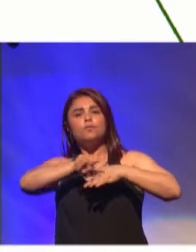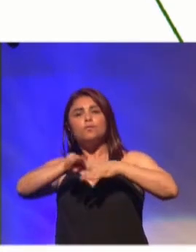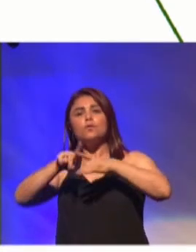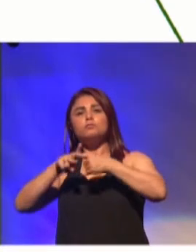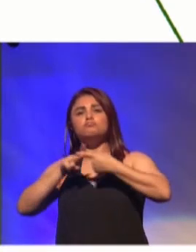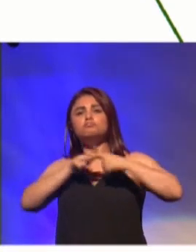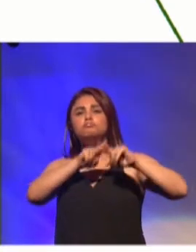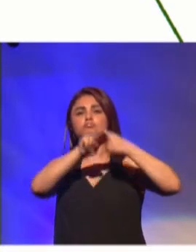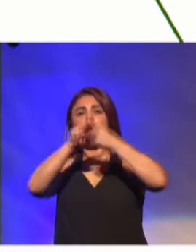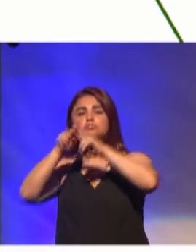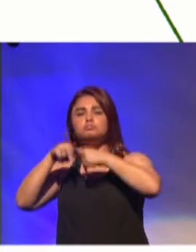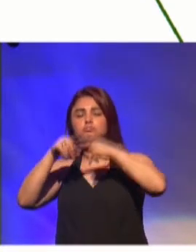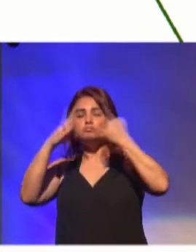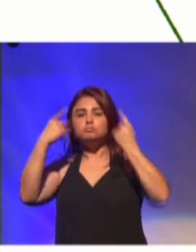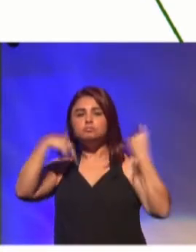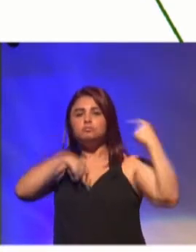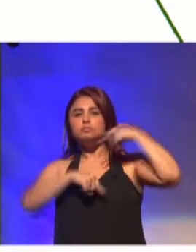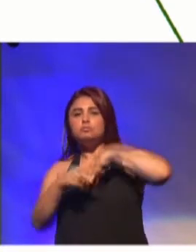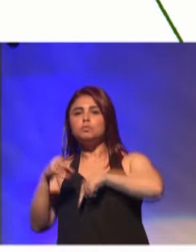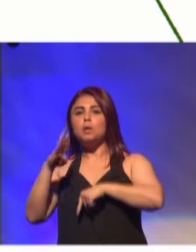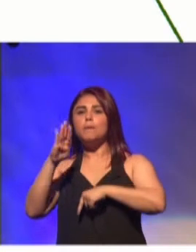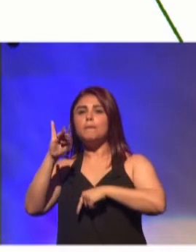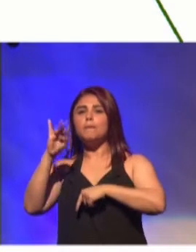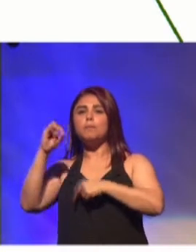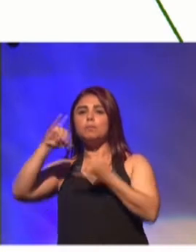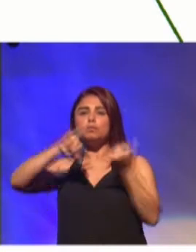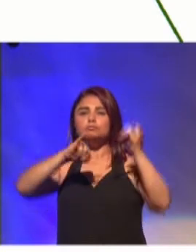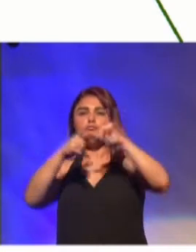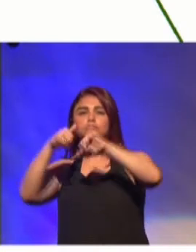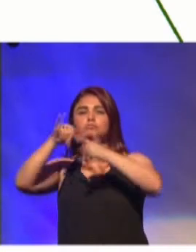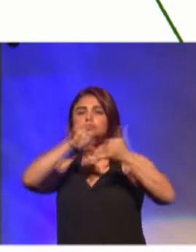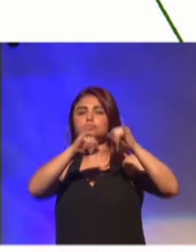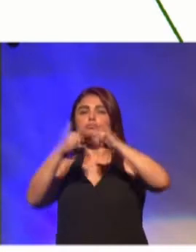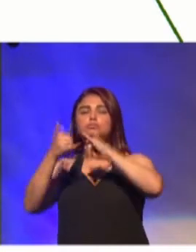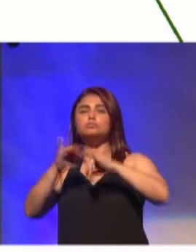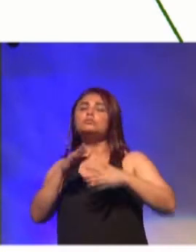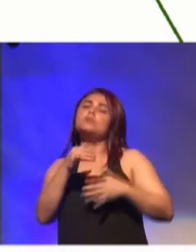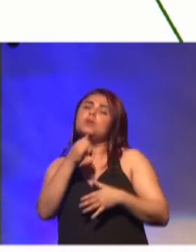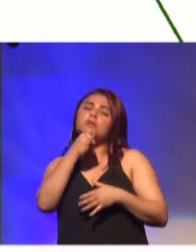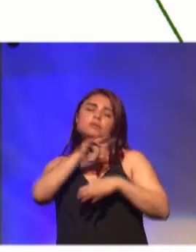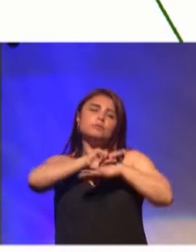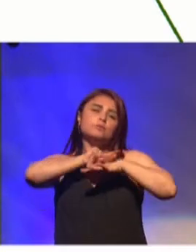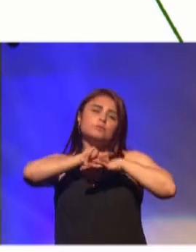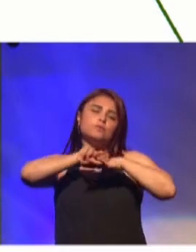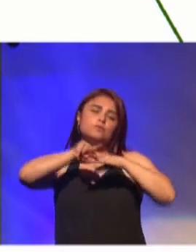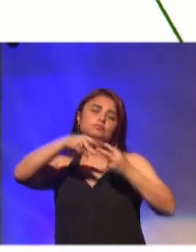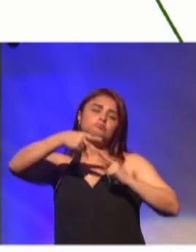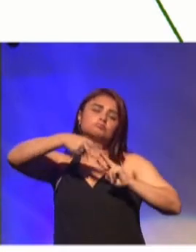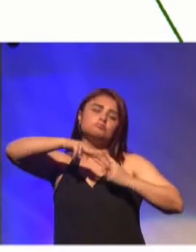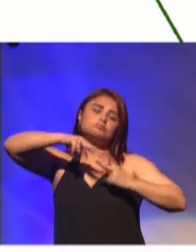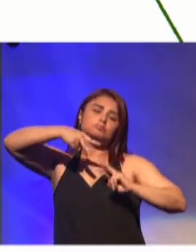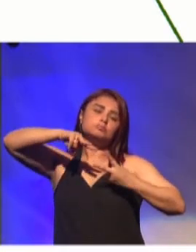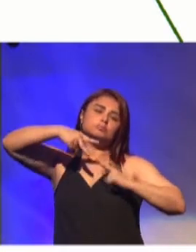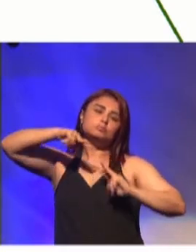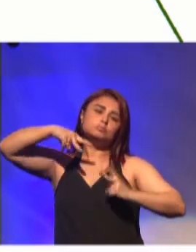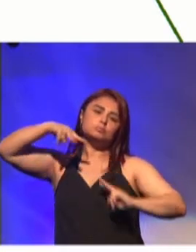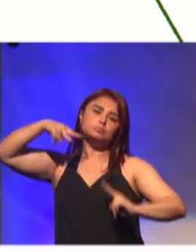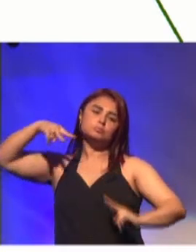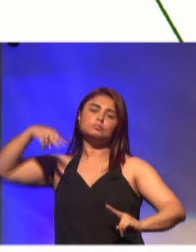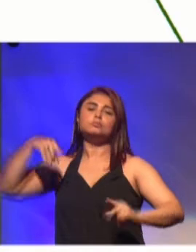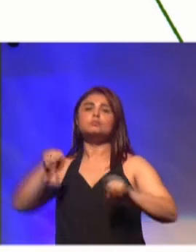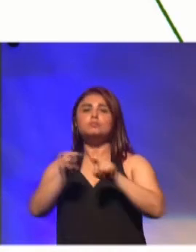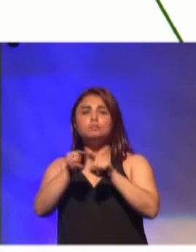mecanismos bioquímicos são ativados, como, por exemplo, vários genes são sintetizados,